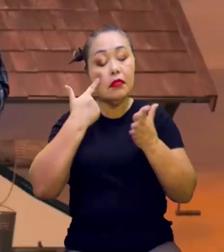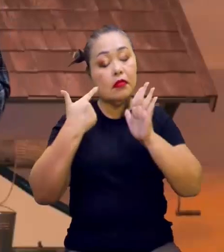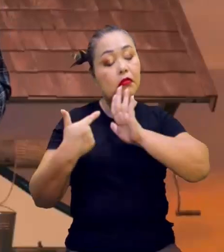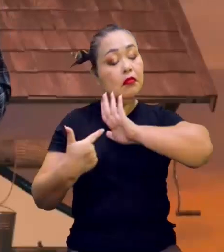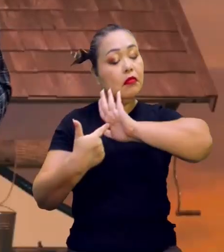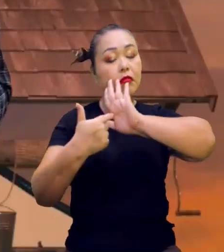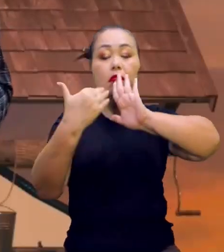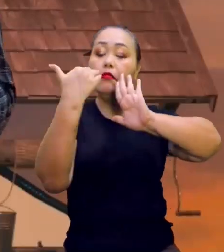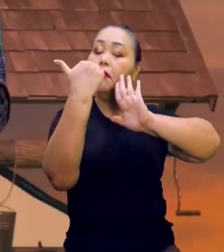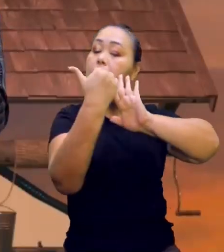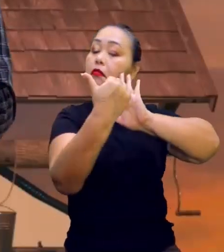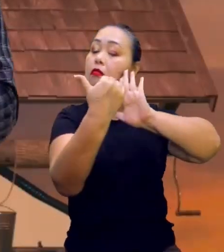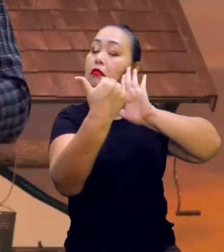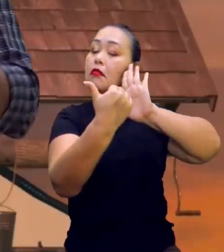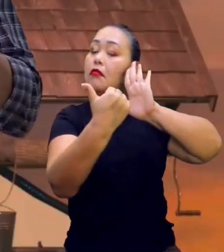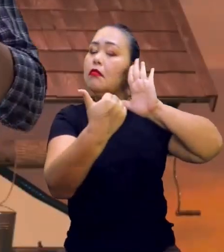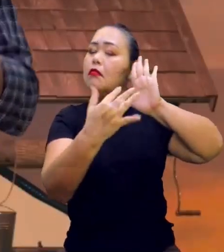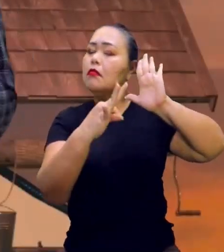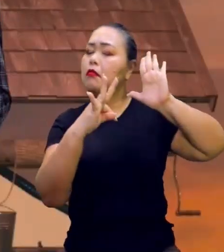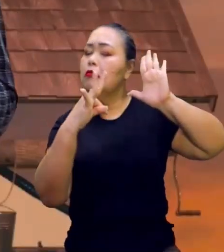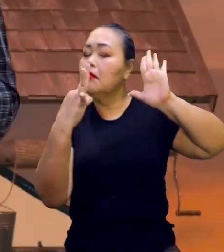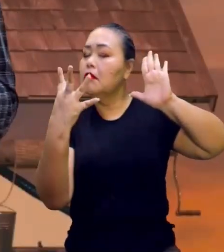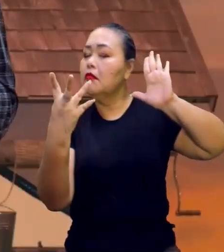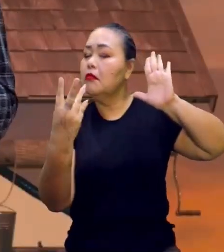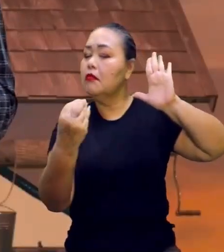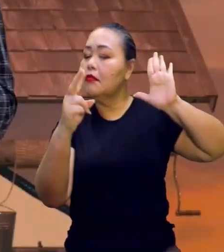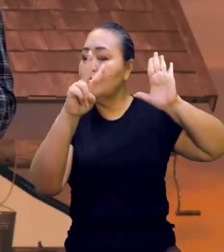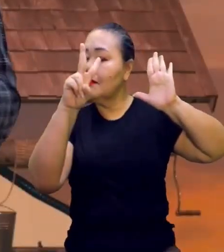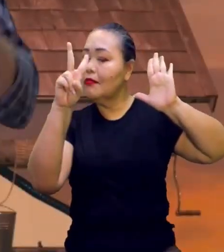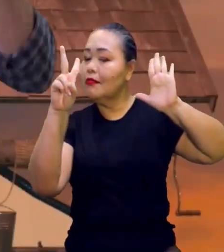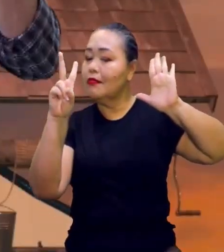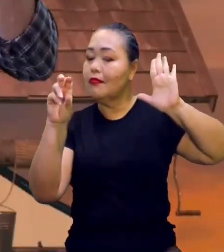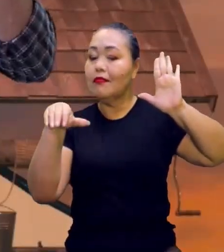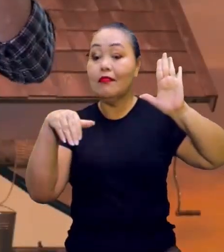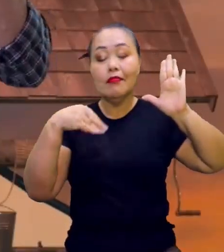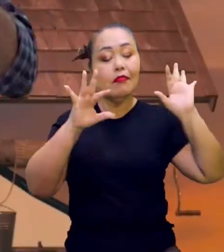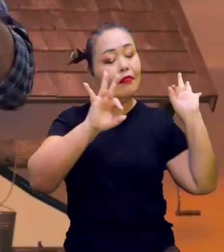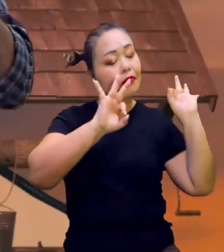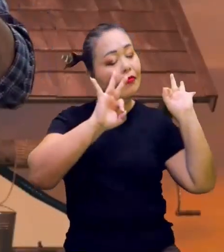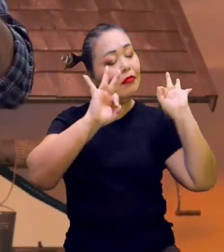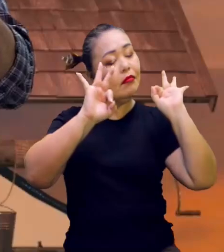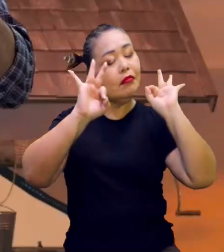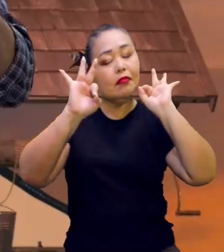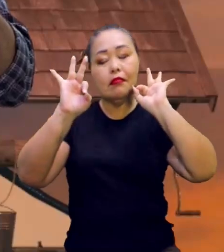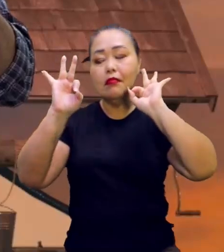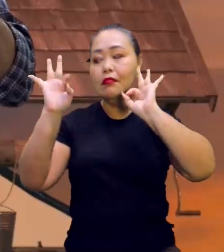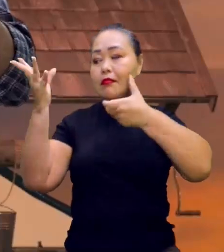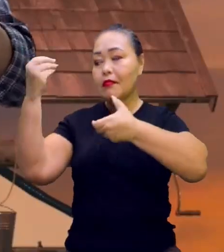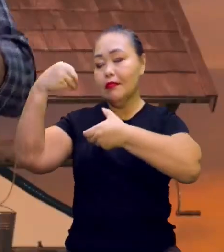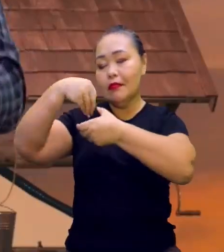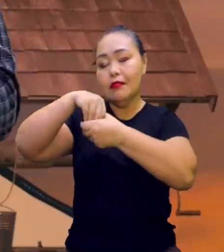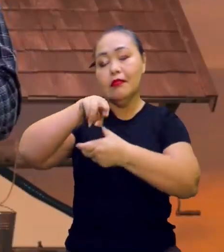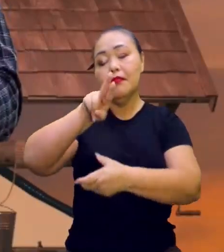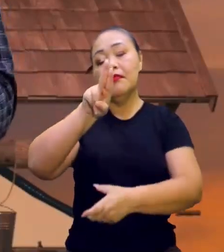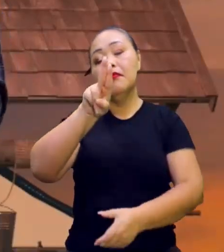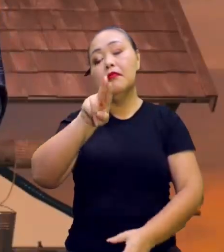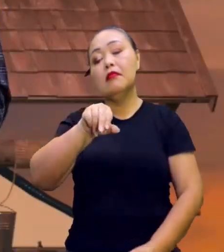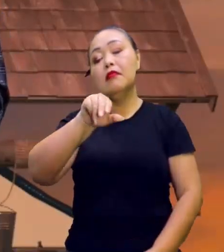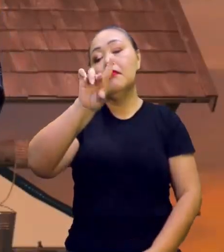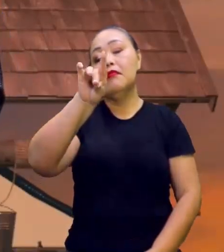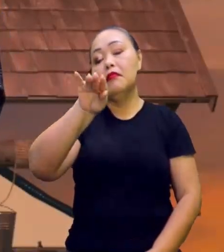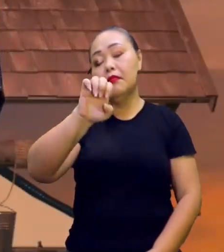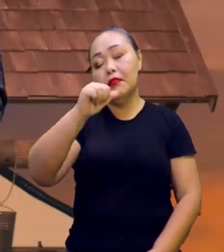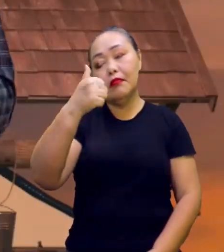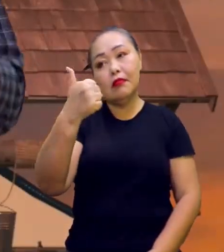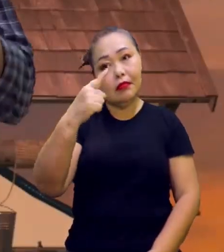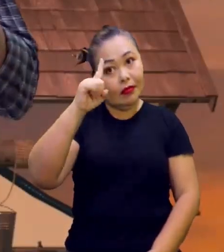apresentação de todos os assuntos que nós vamos ver na unidade 1. Depois, eu vou